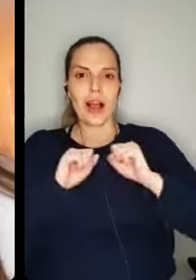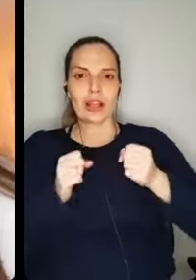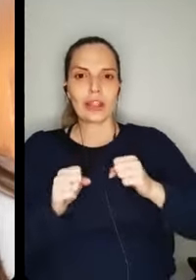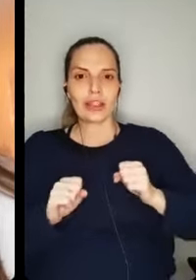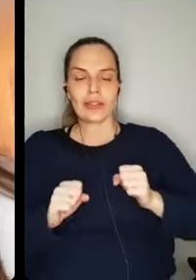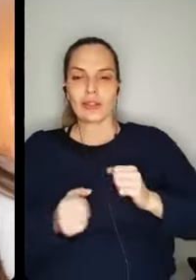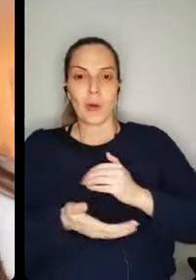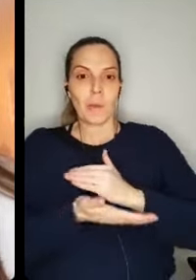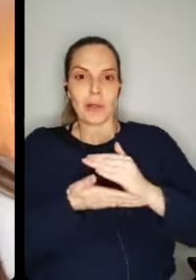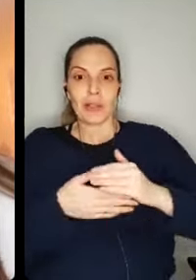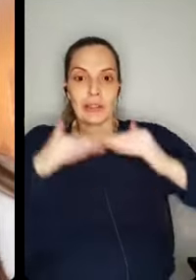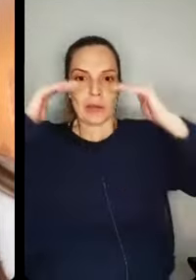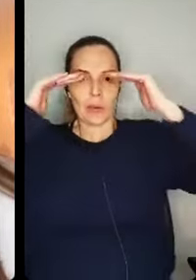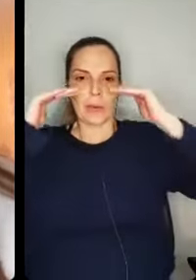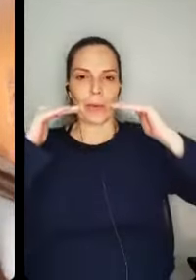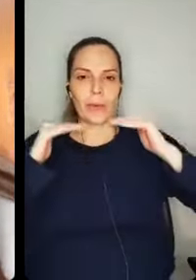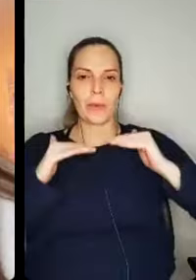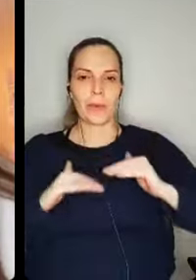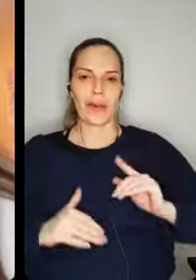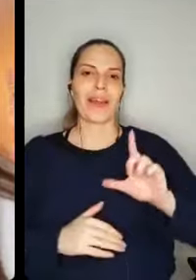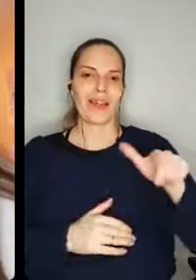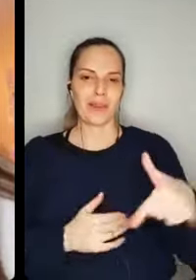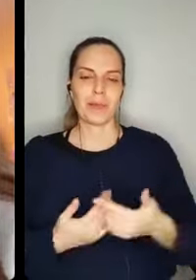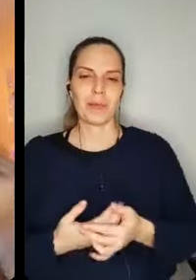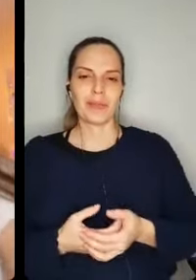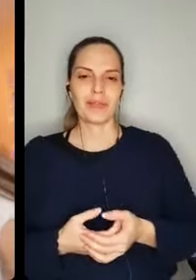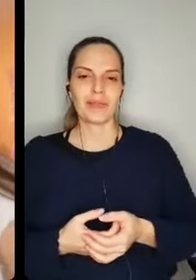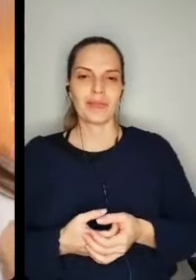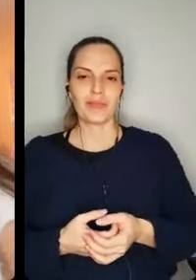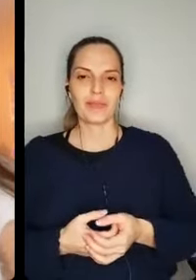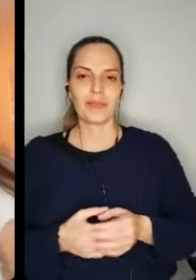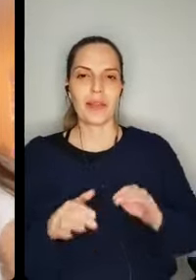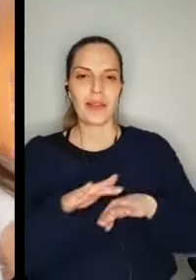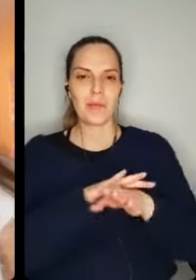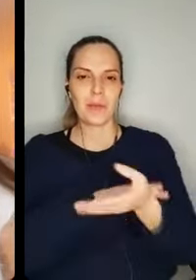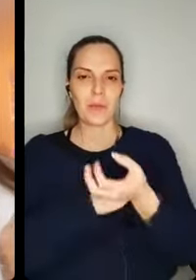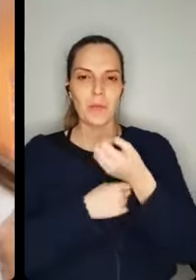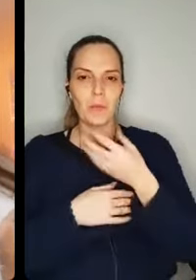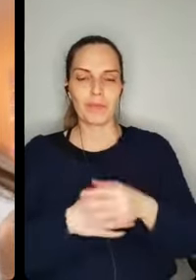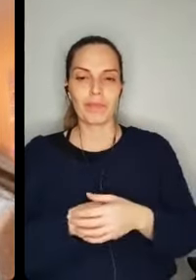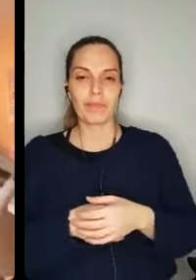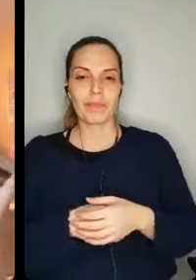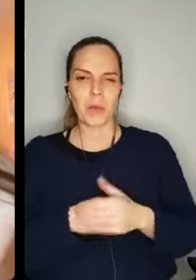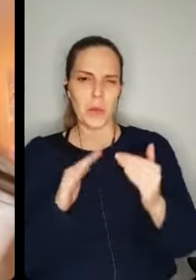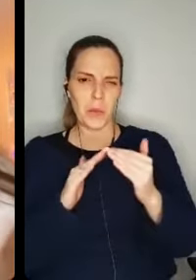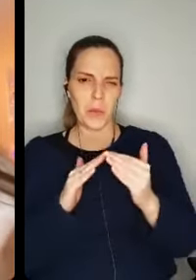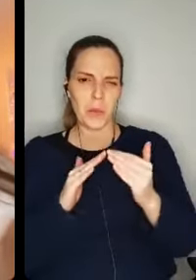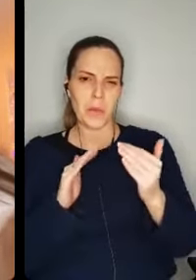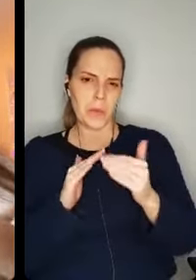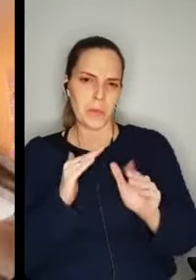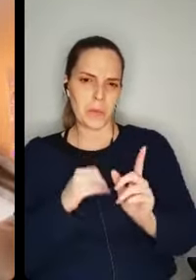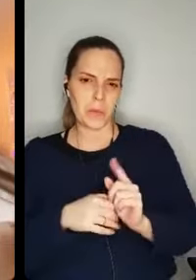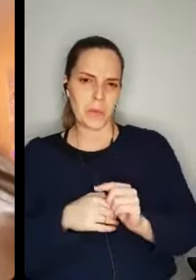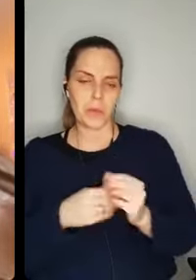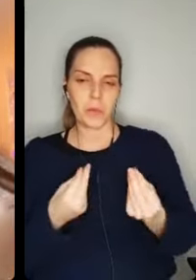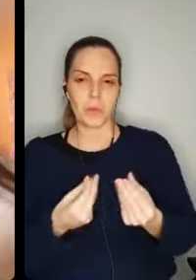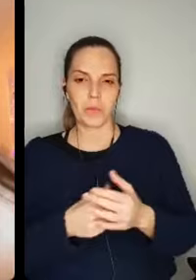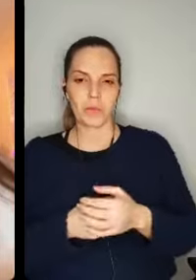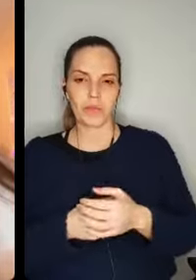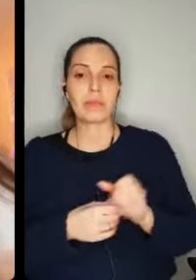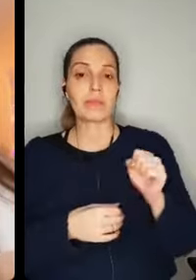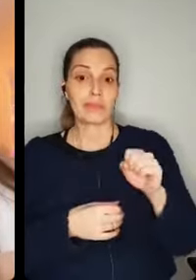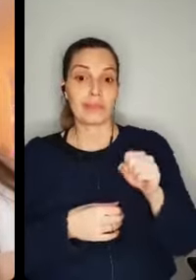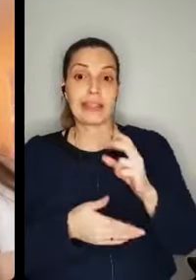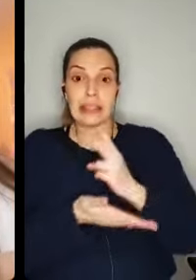eu concordo. Sim, eu acho que também tem a questão que a gente tem muito suporte, assim, né? Todos os estágios têm supervisão, os